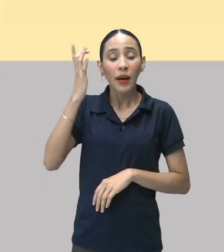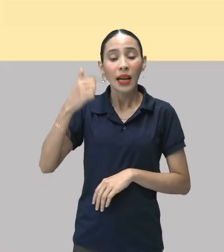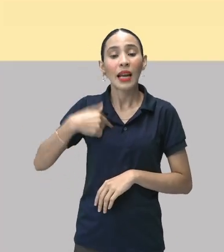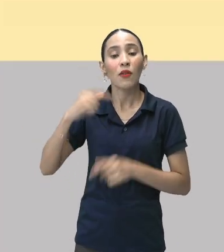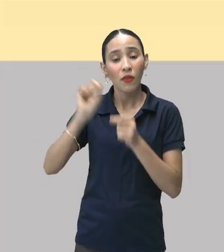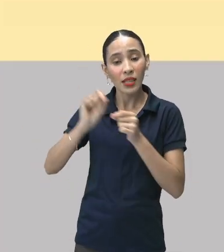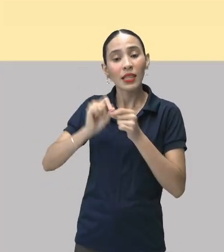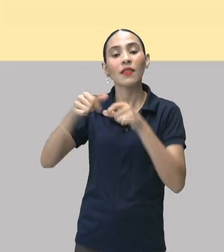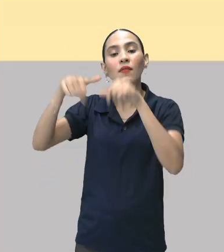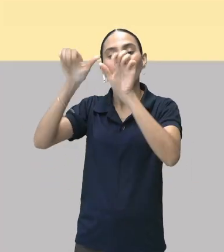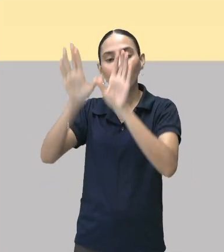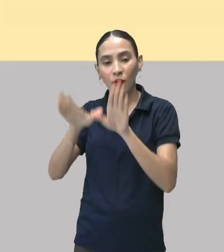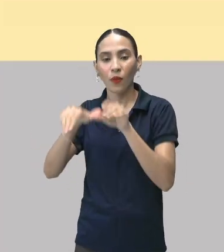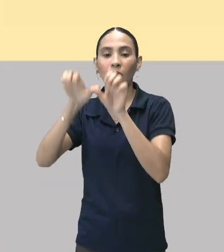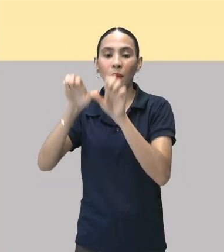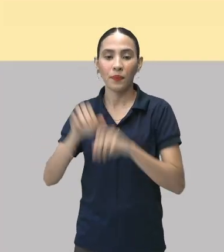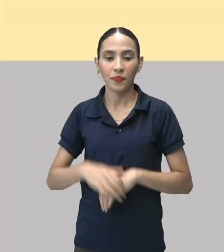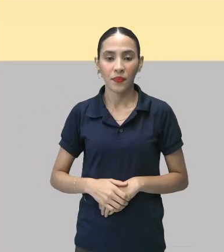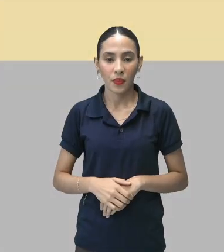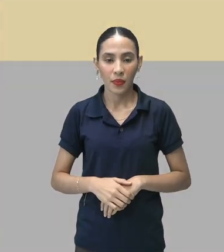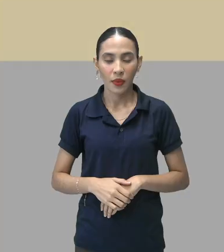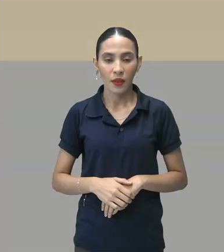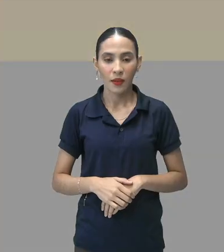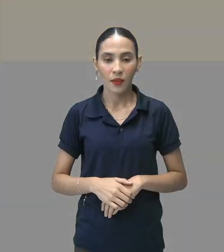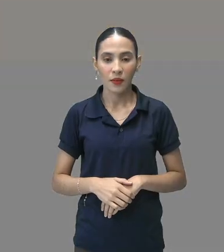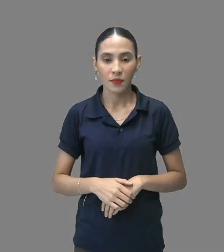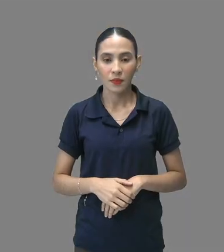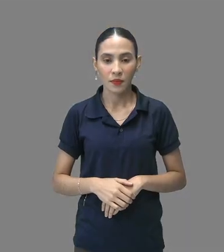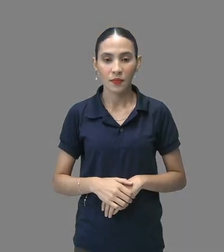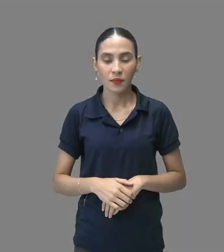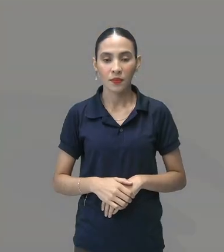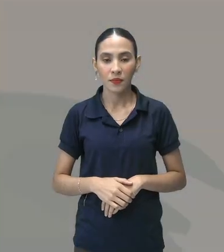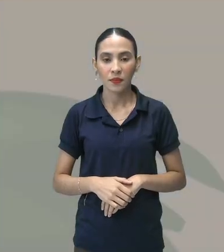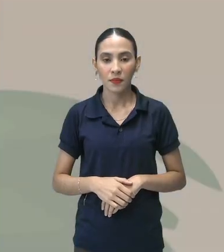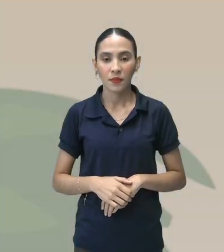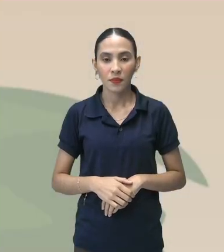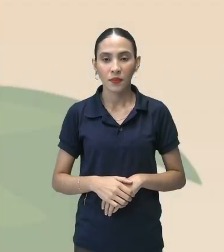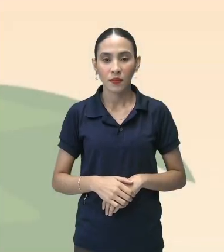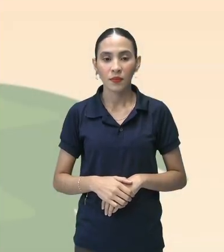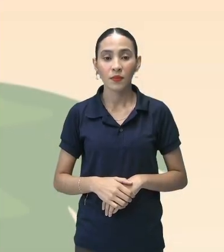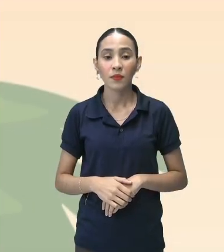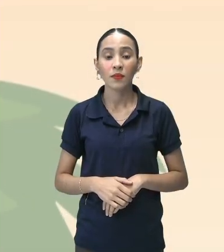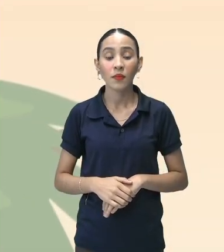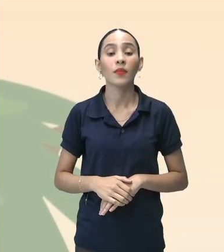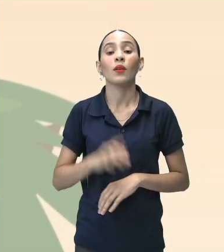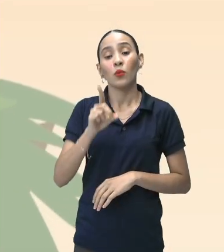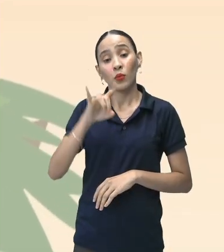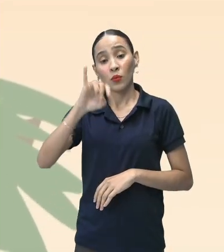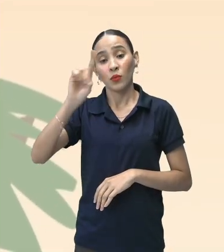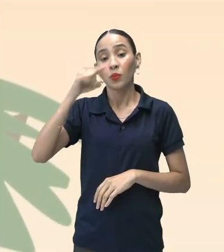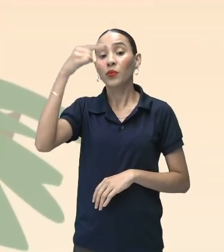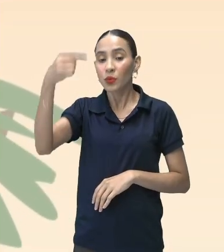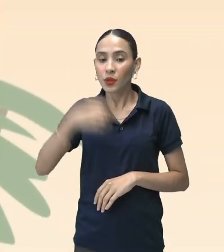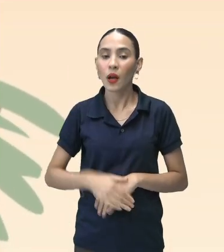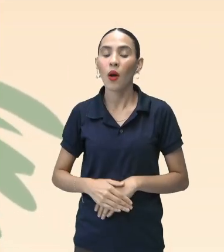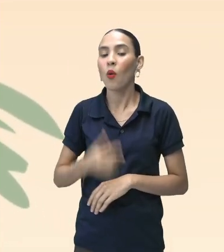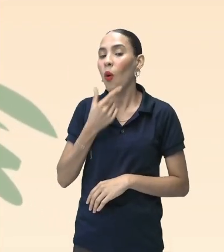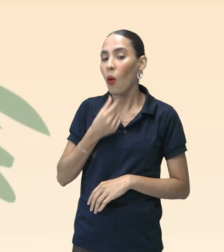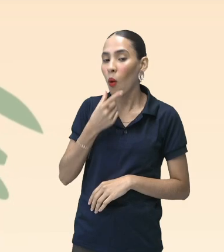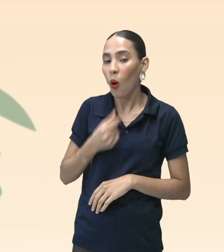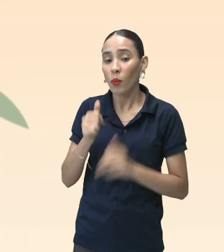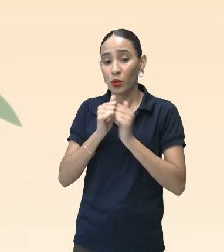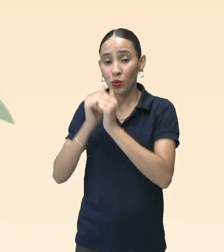farei voar. No dia seguinte, o naturalista